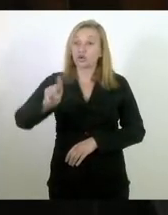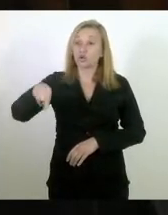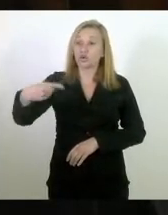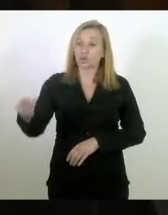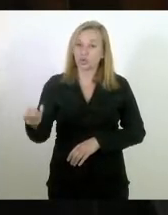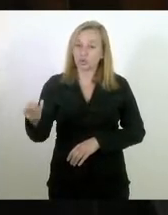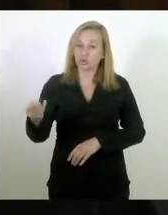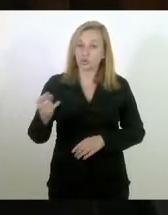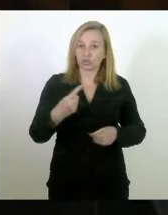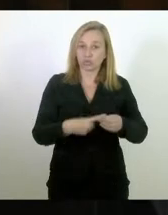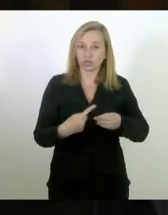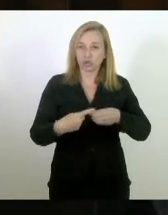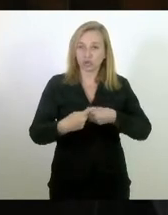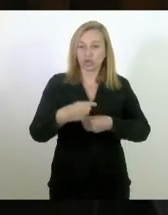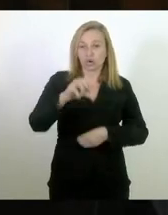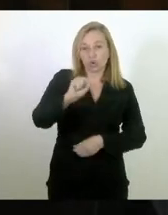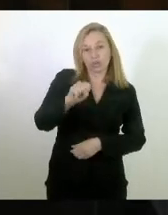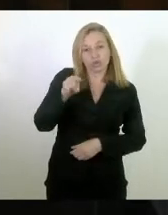8.5